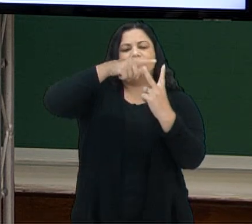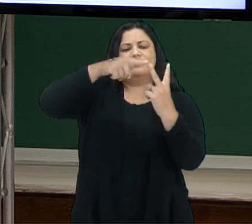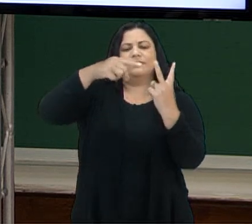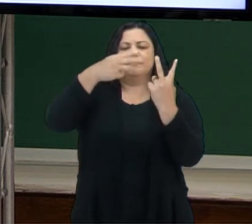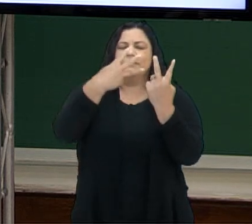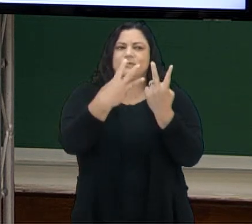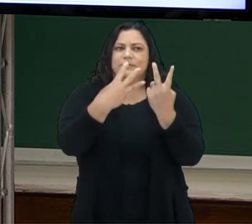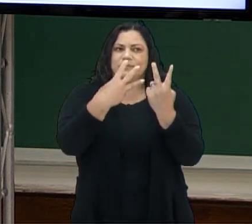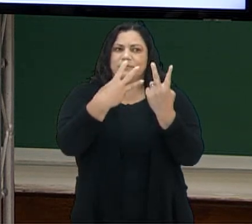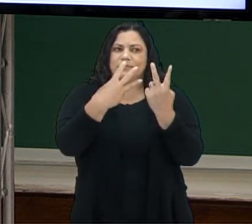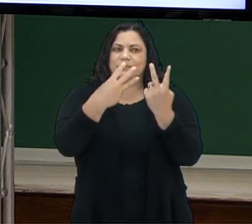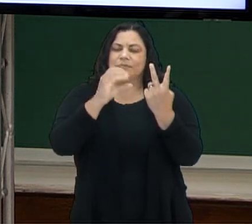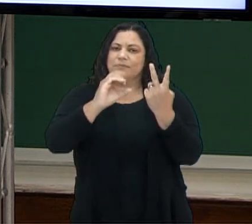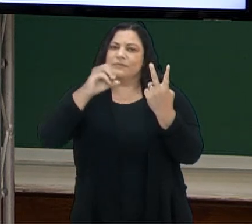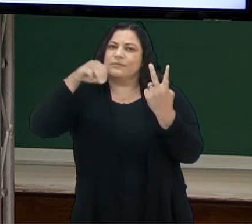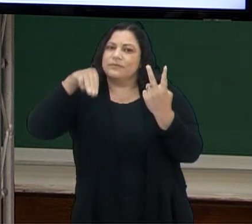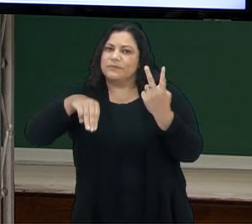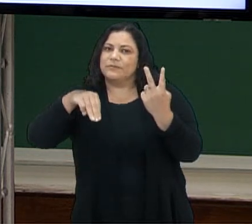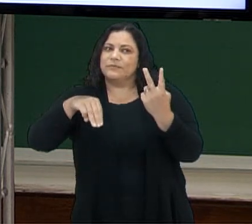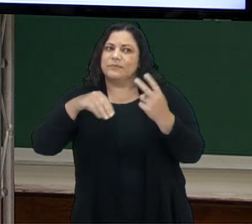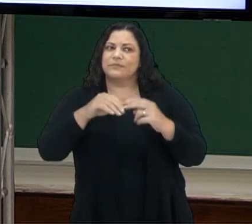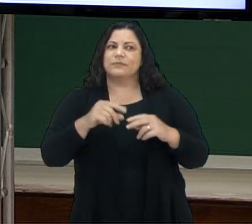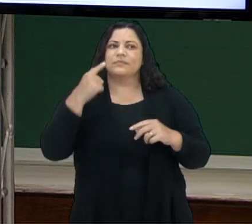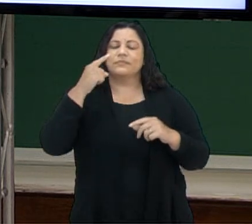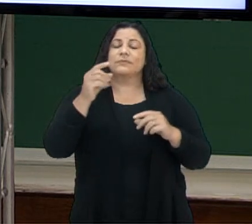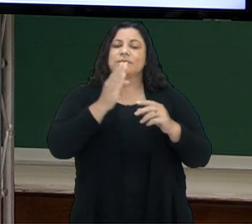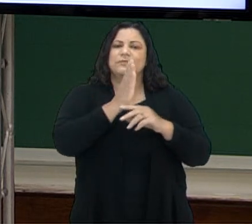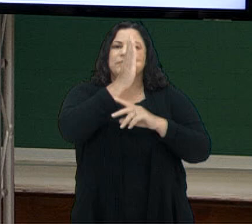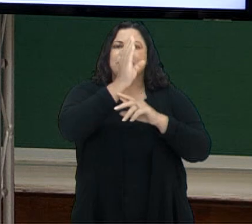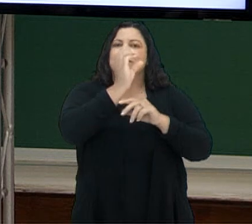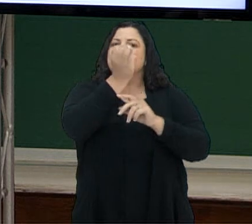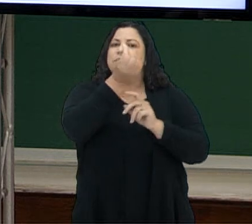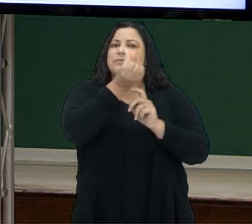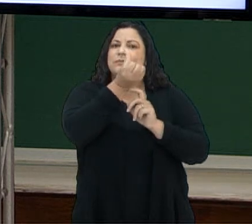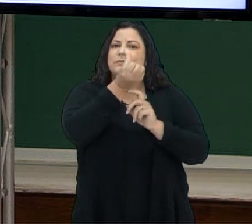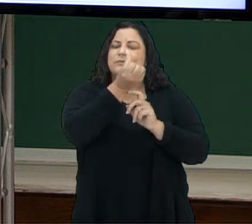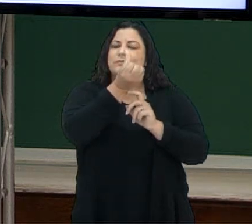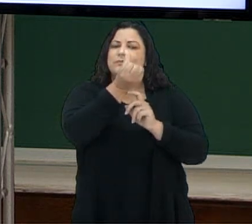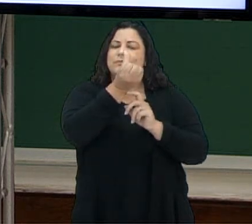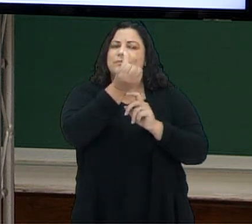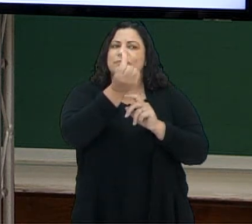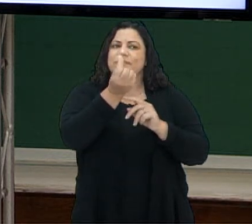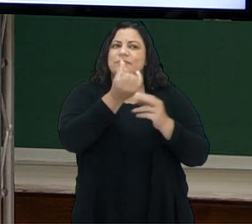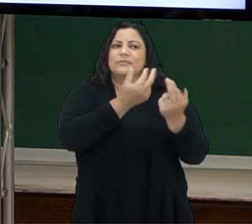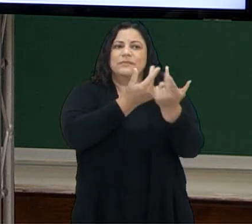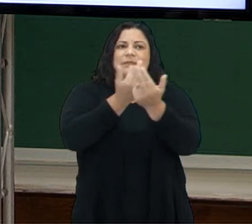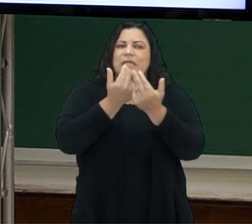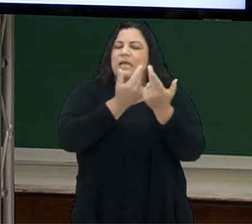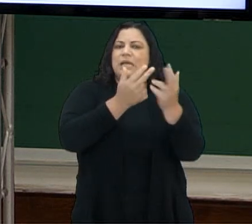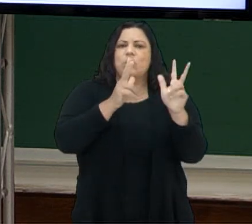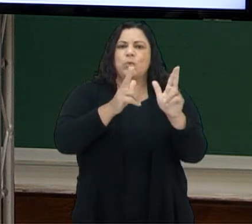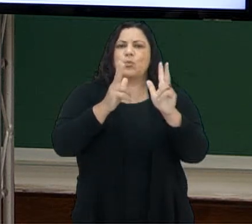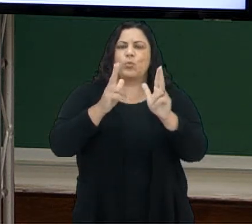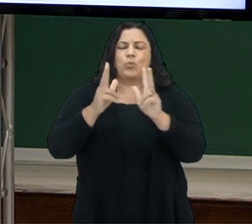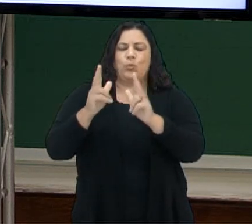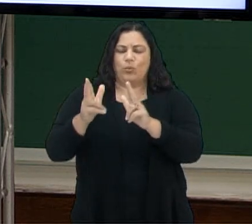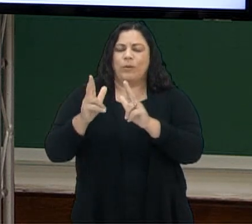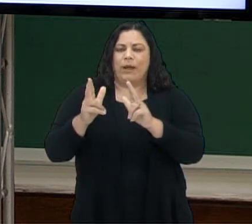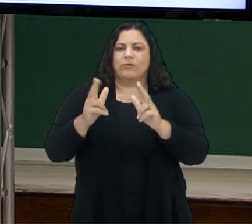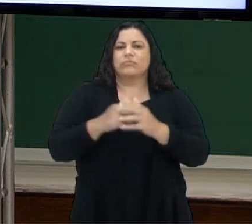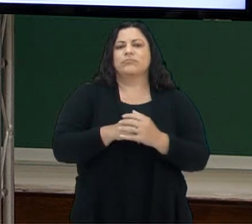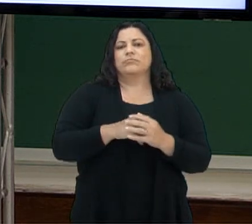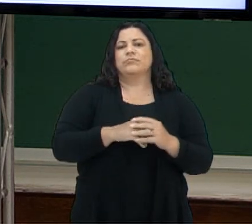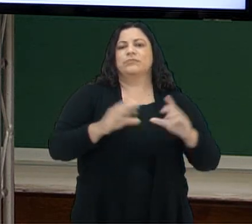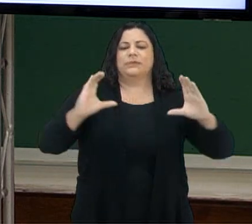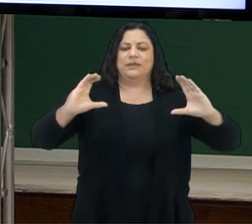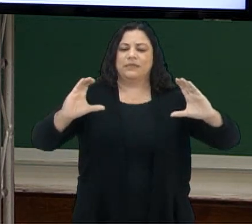lado, que mede 6. Tá? Usamos a mesma equação. 3 vezes o lado vezes o apótema, aquela